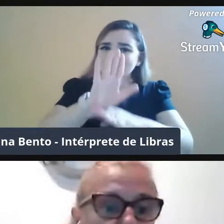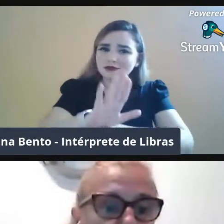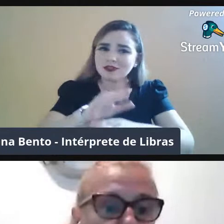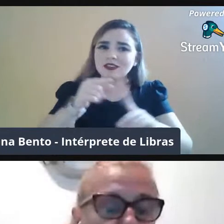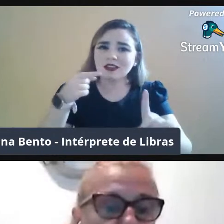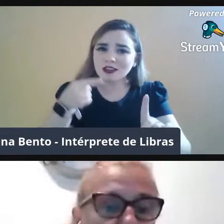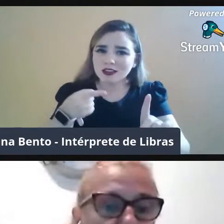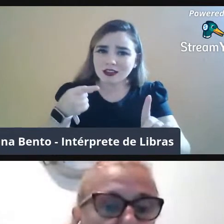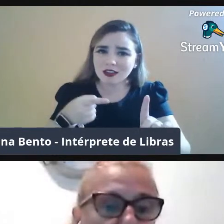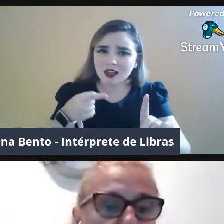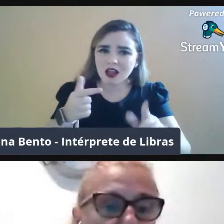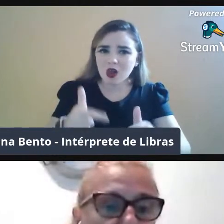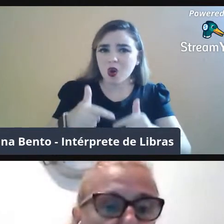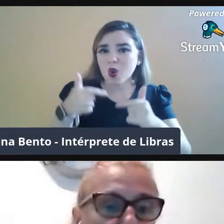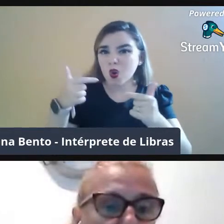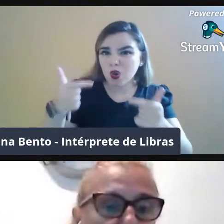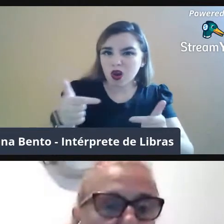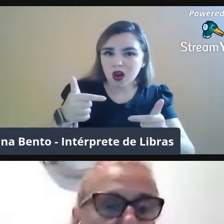lutador contra o